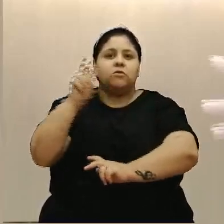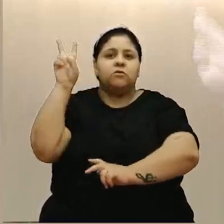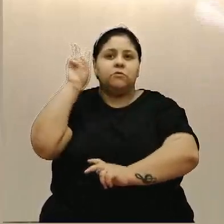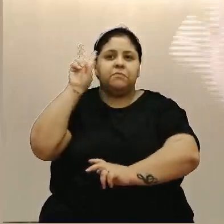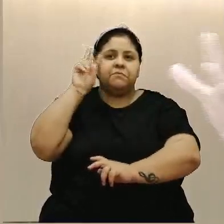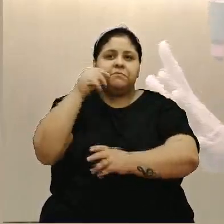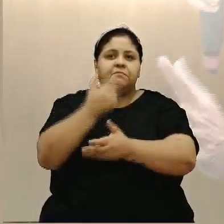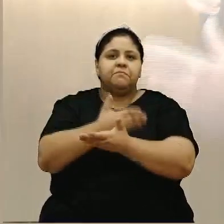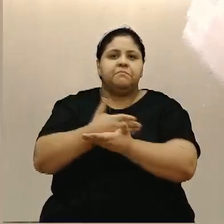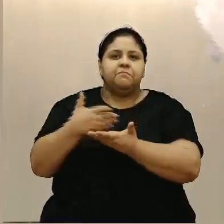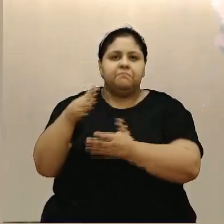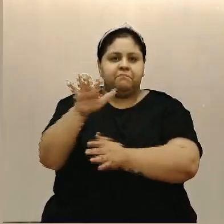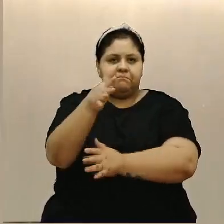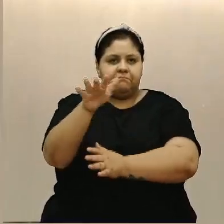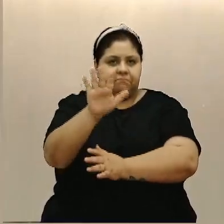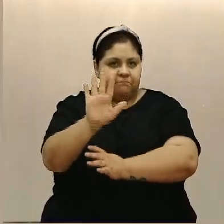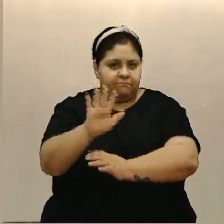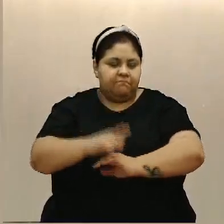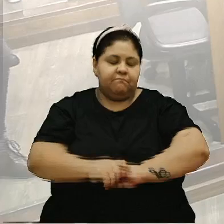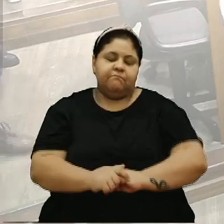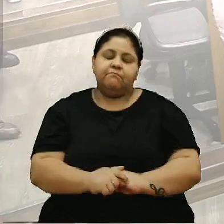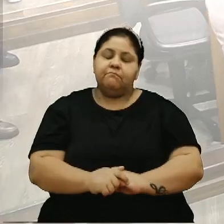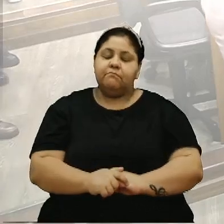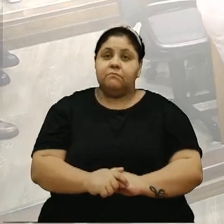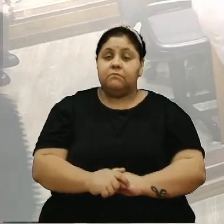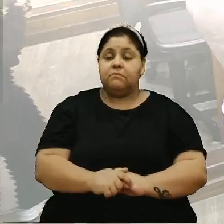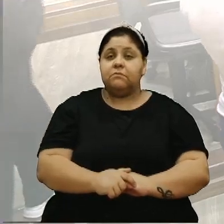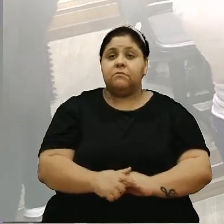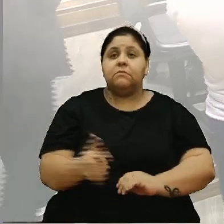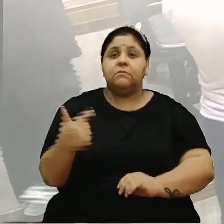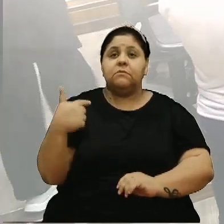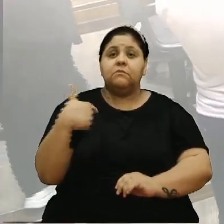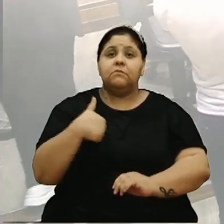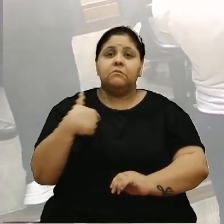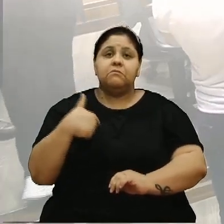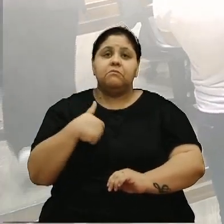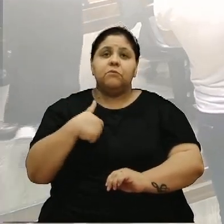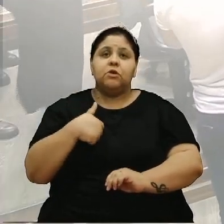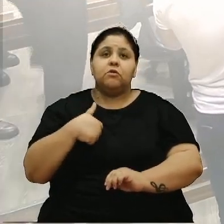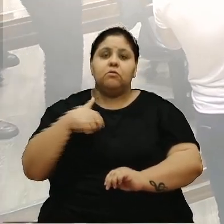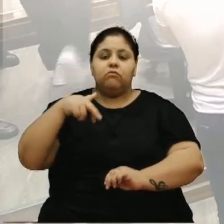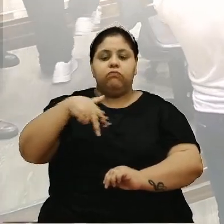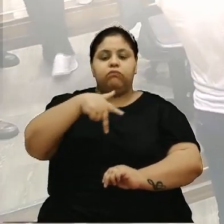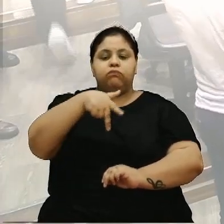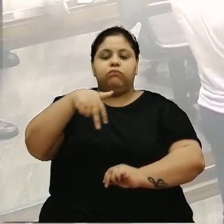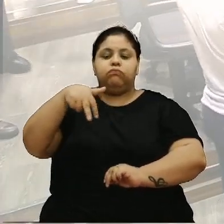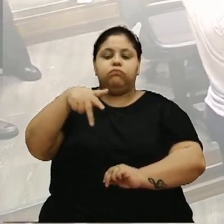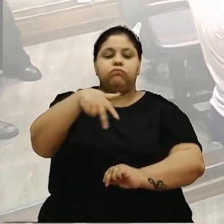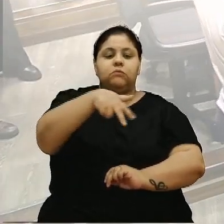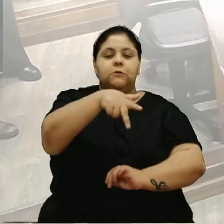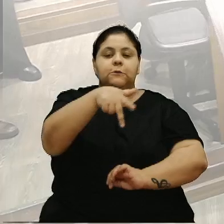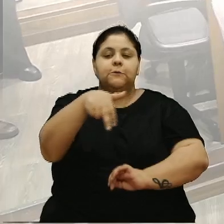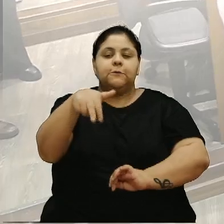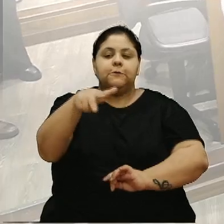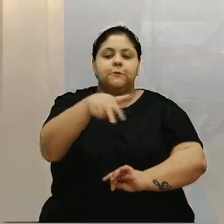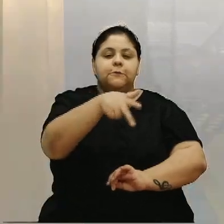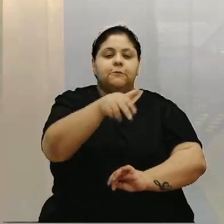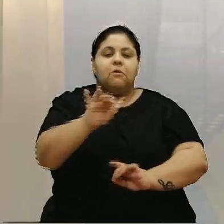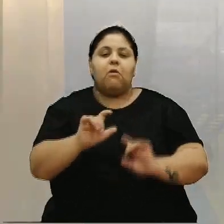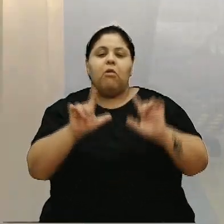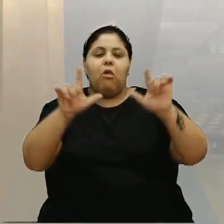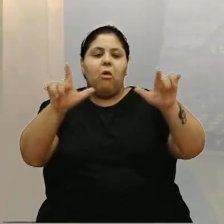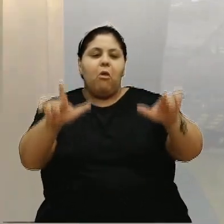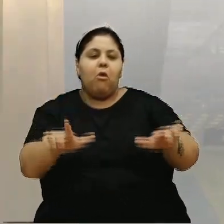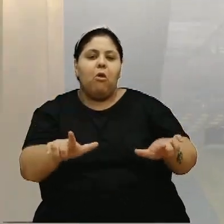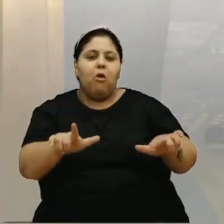começa mais ou menos assim. Estava um peregrino pelo deserto, um